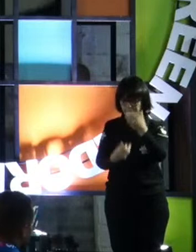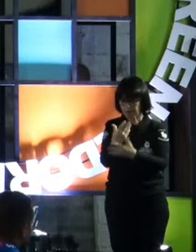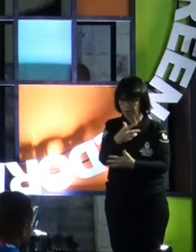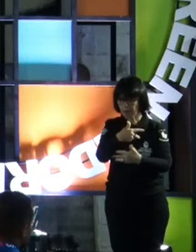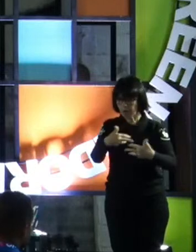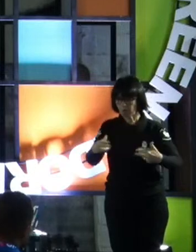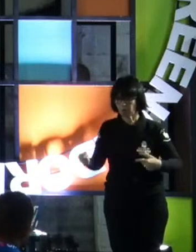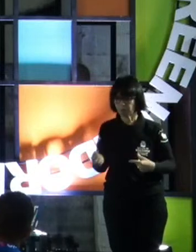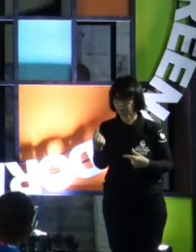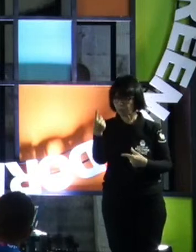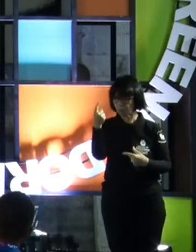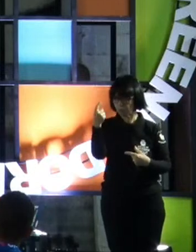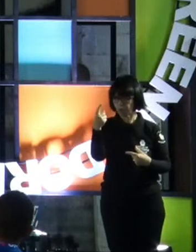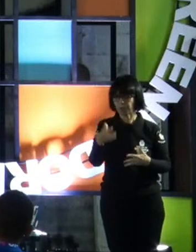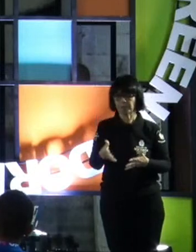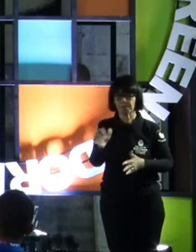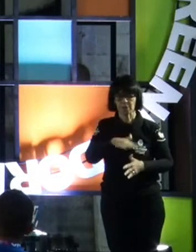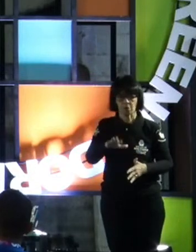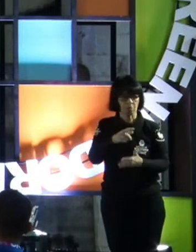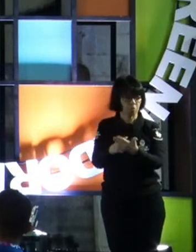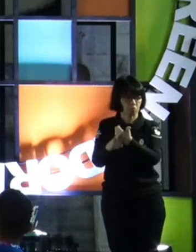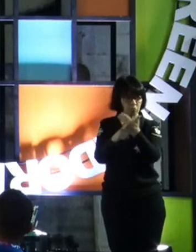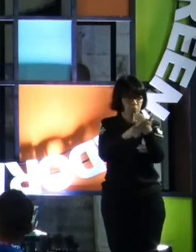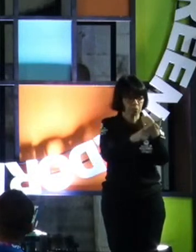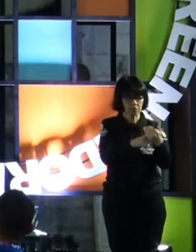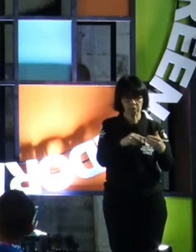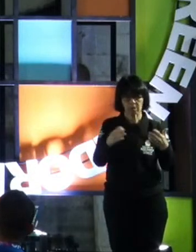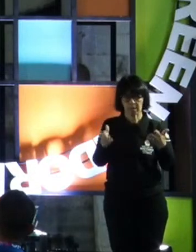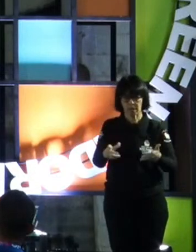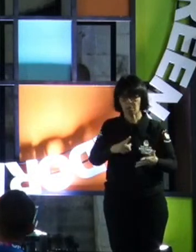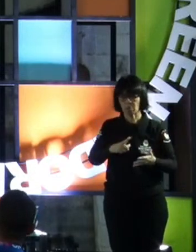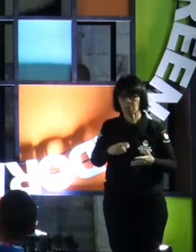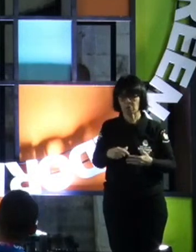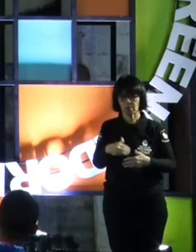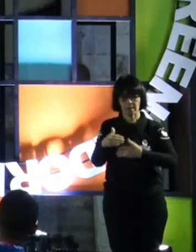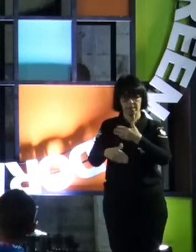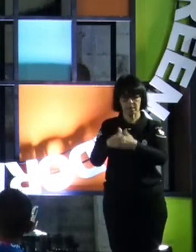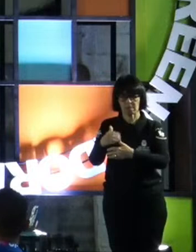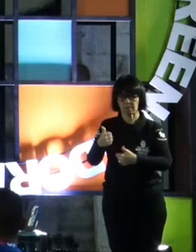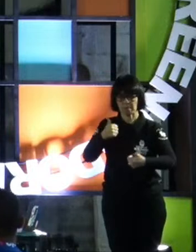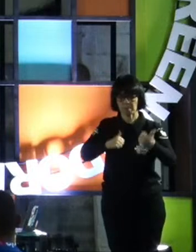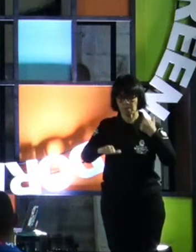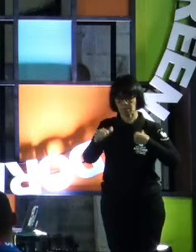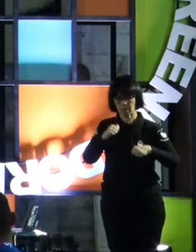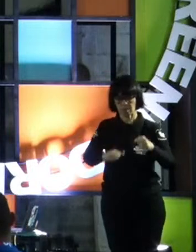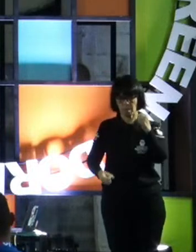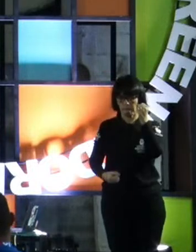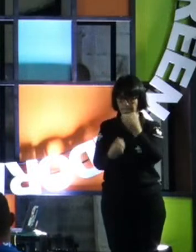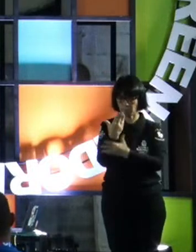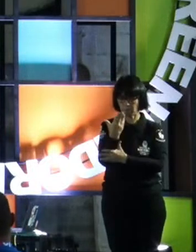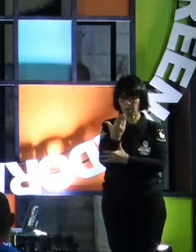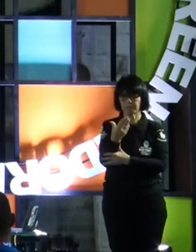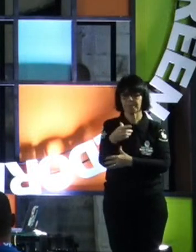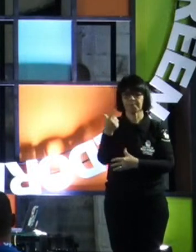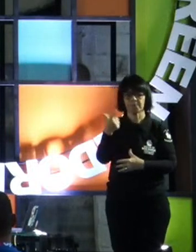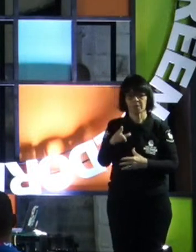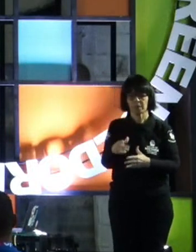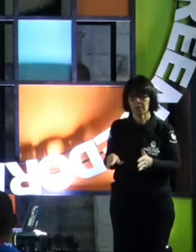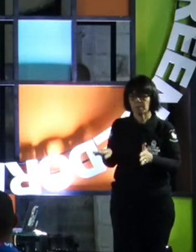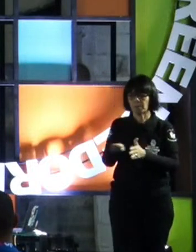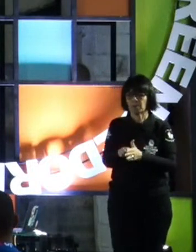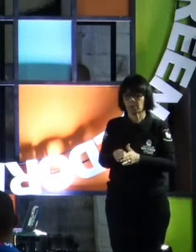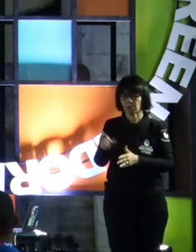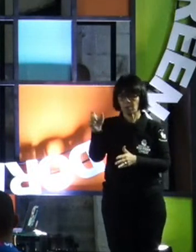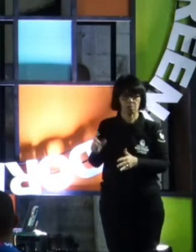Essas tecnologias que a gente usa hoje, elas só existem porque em algum momento um artista criou. E aí depois chegou o